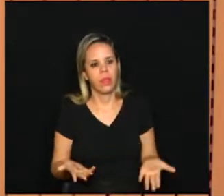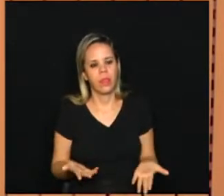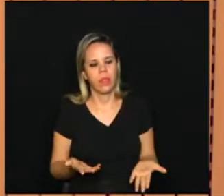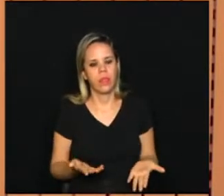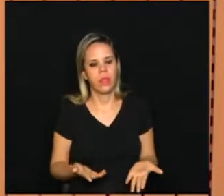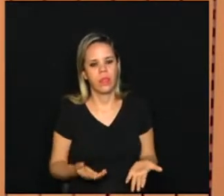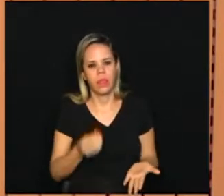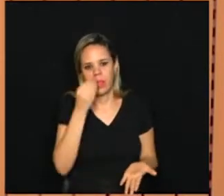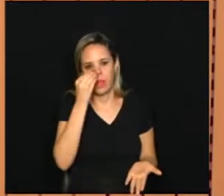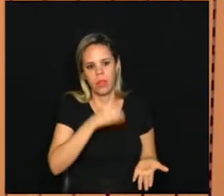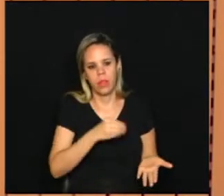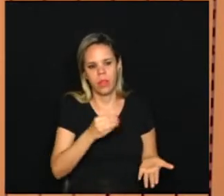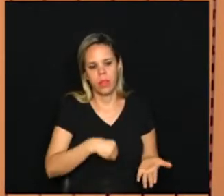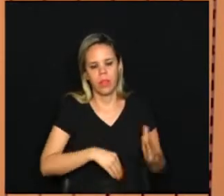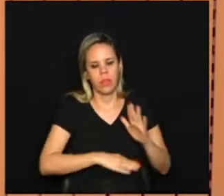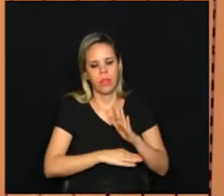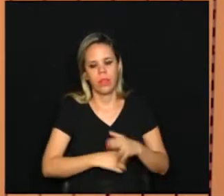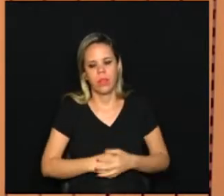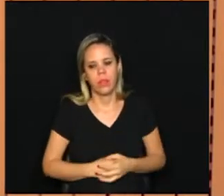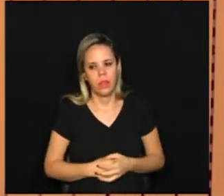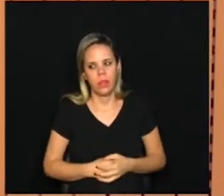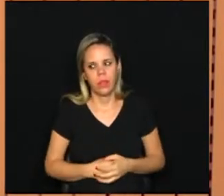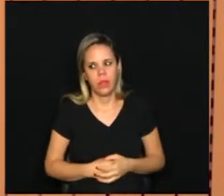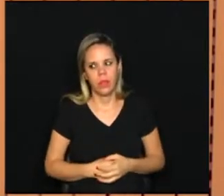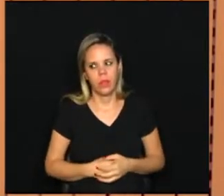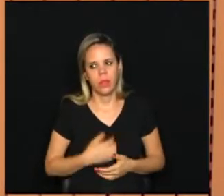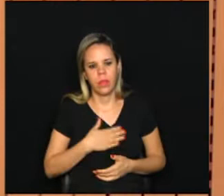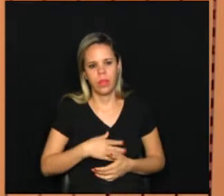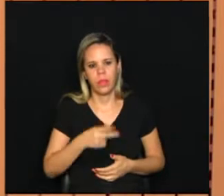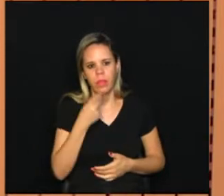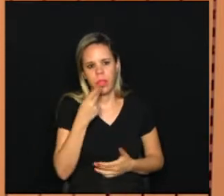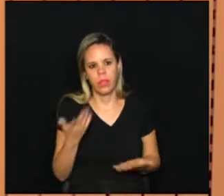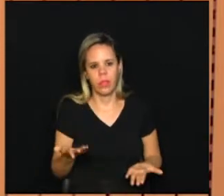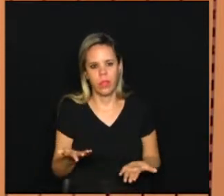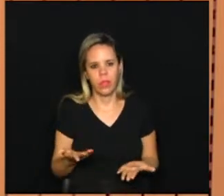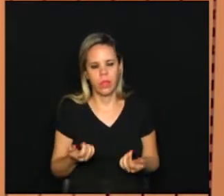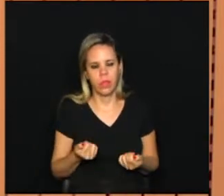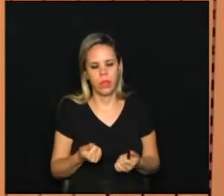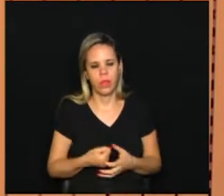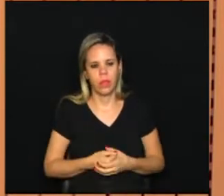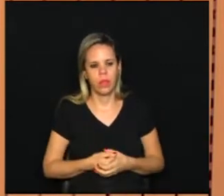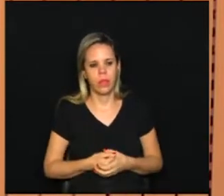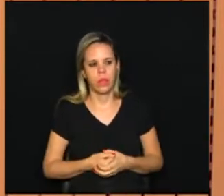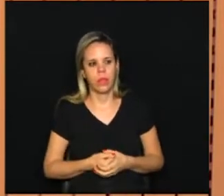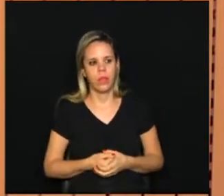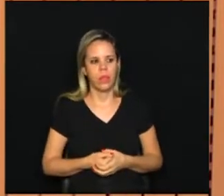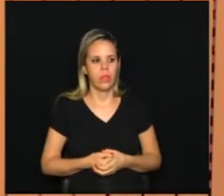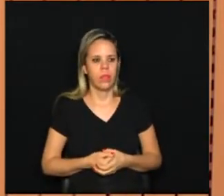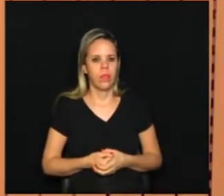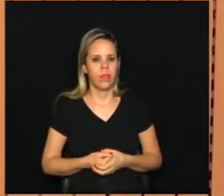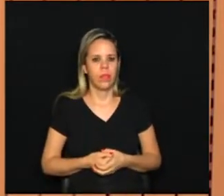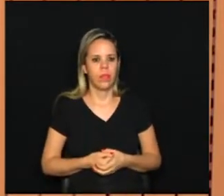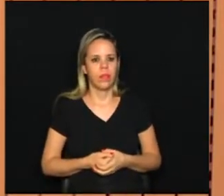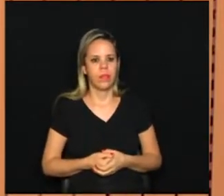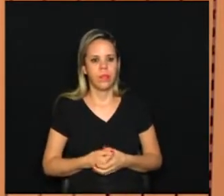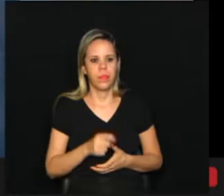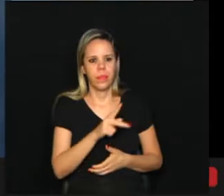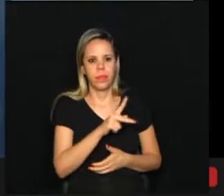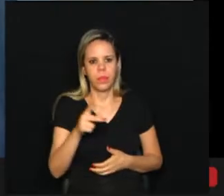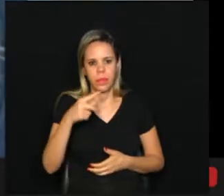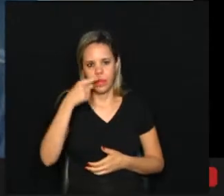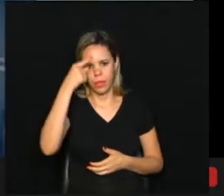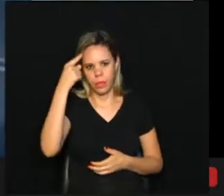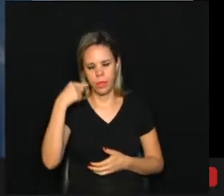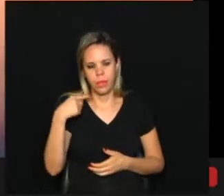foi rejeitada pela Câmara, então gostaria que você comentasse um pouquinho sobre isso também. Tá bom. Presidenta